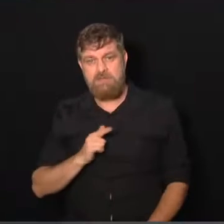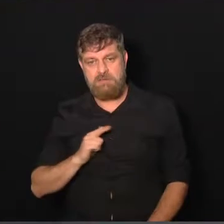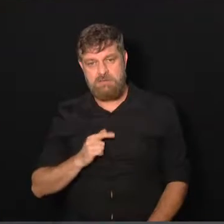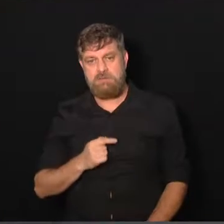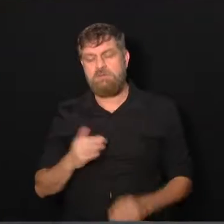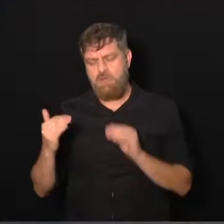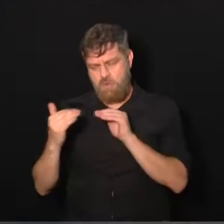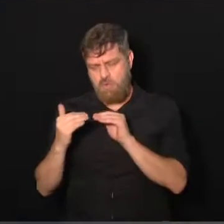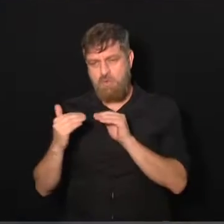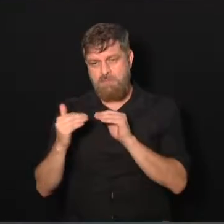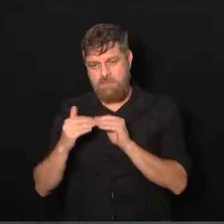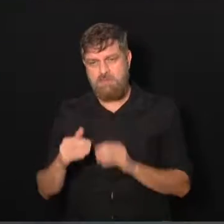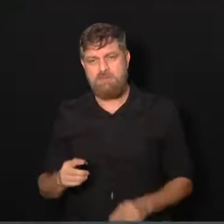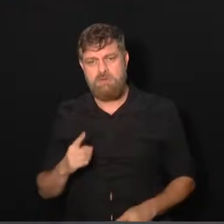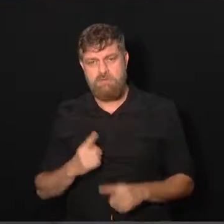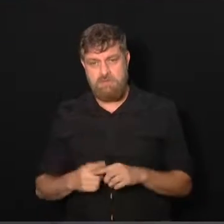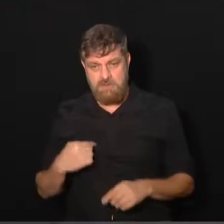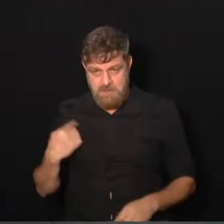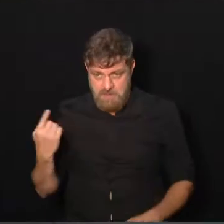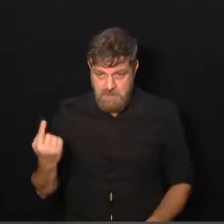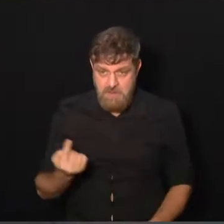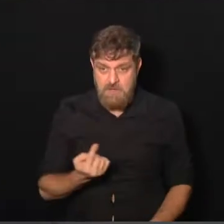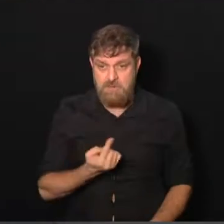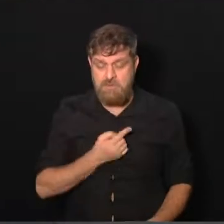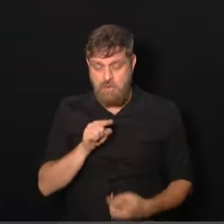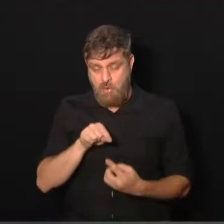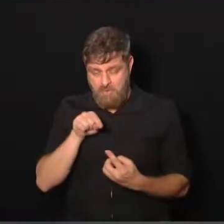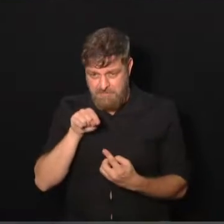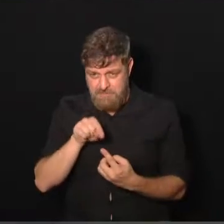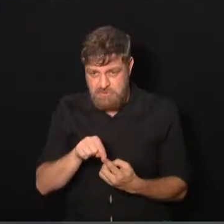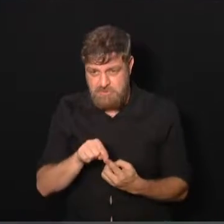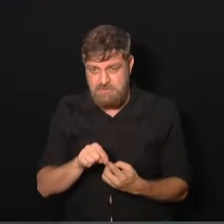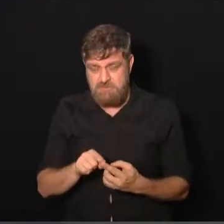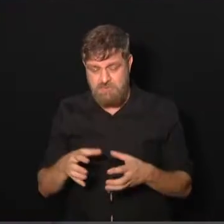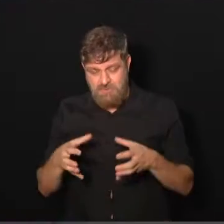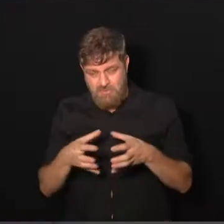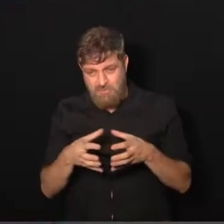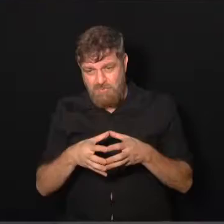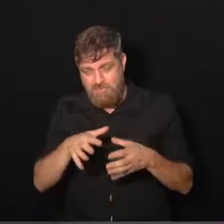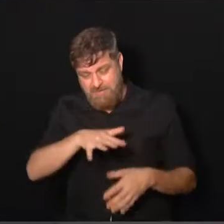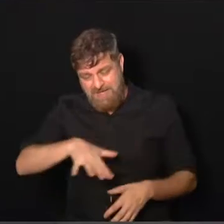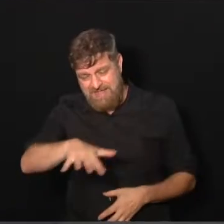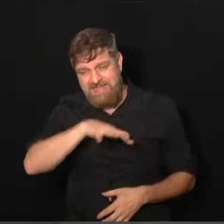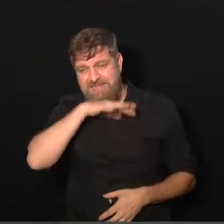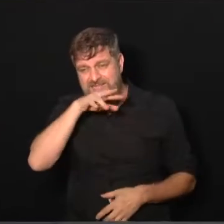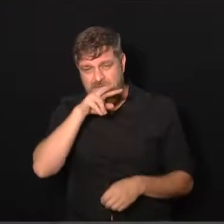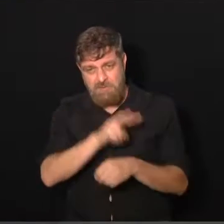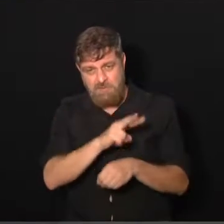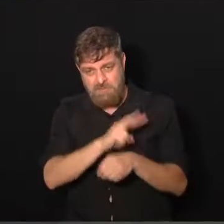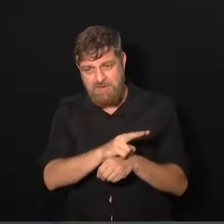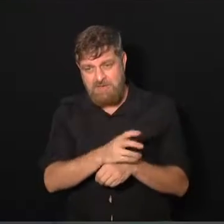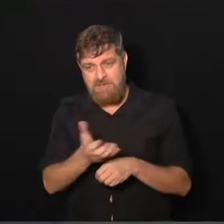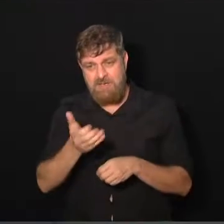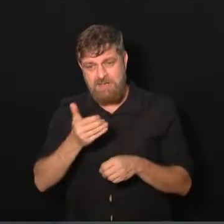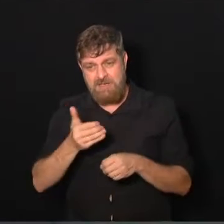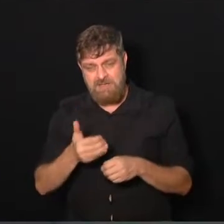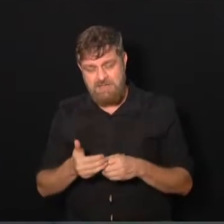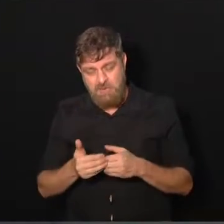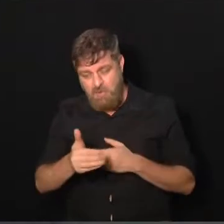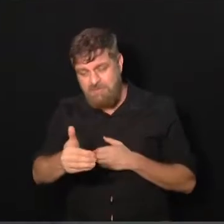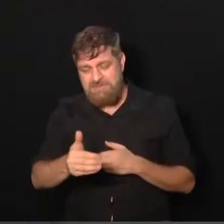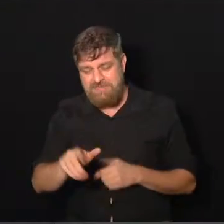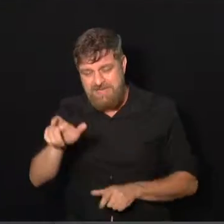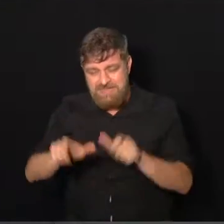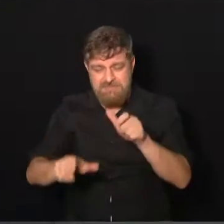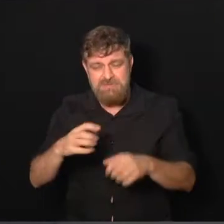pertinente, até porque a gente quer realmente, nós da proteção animal, queremos começar essa